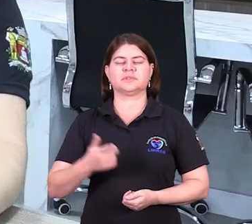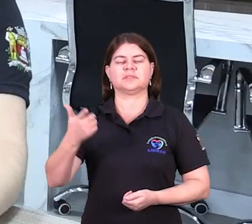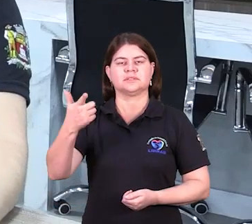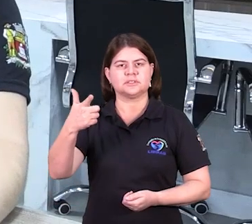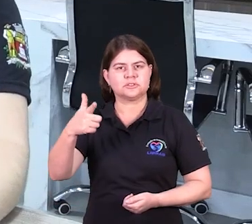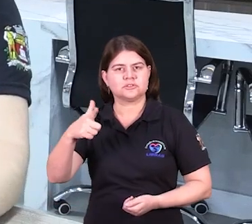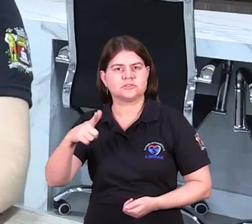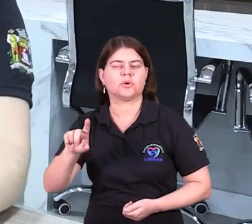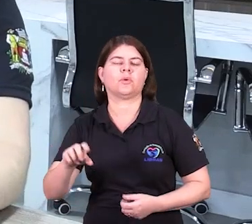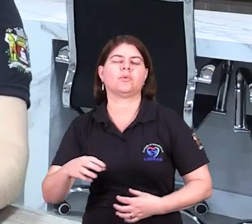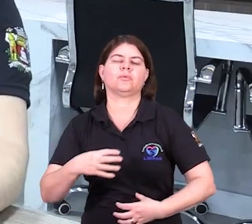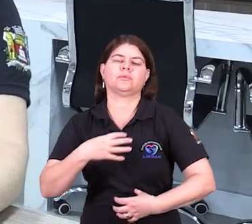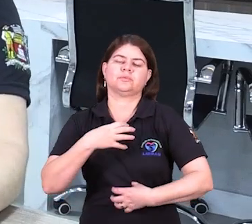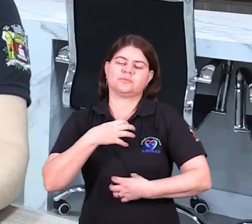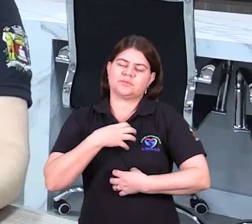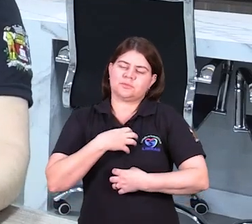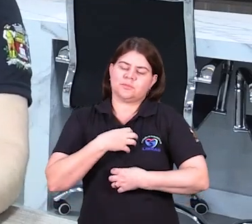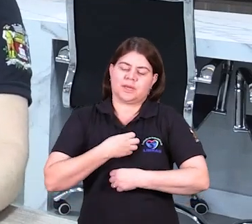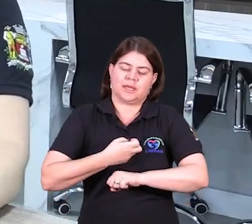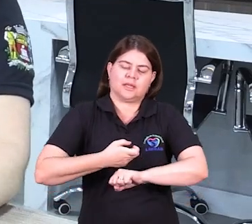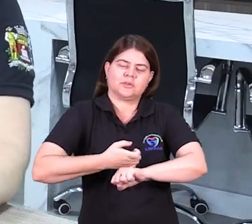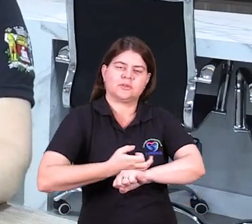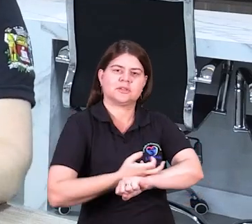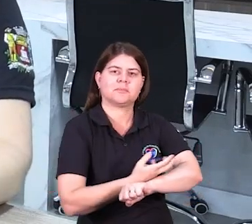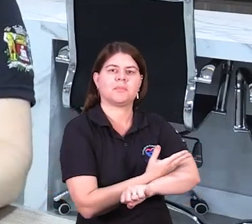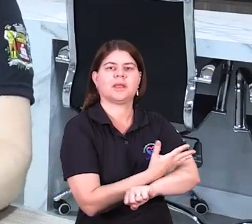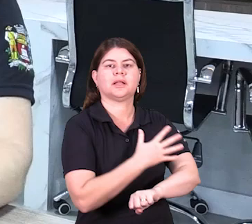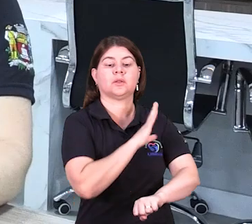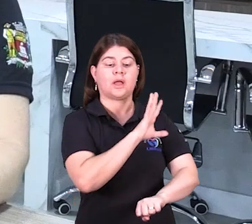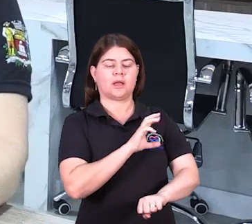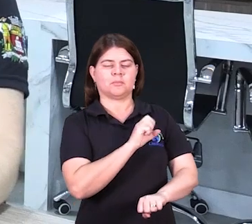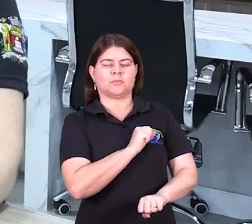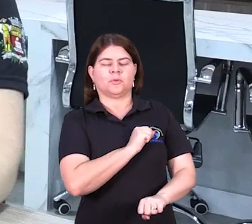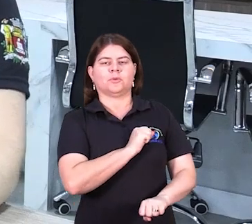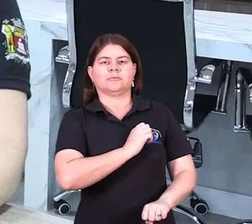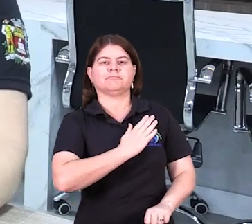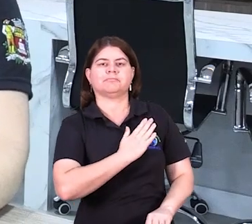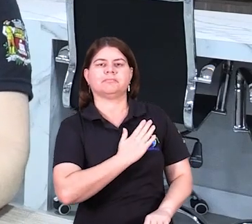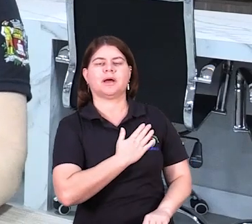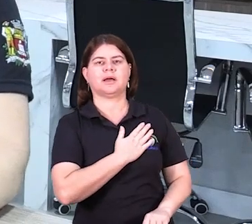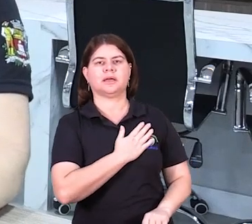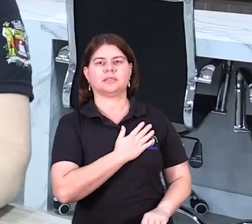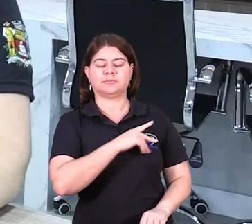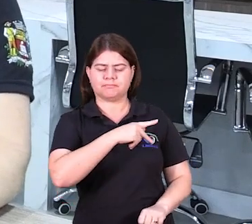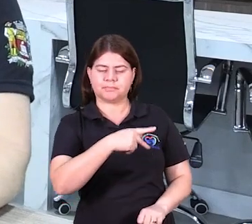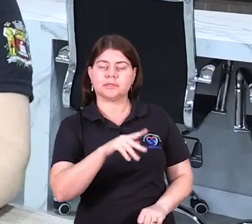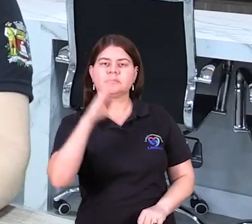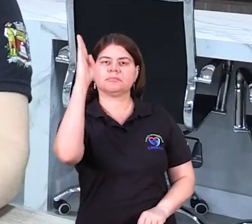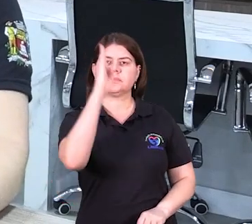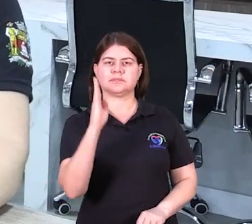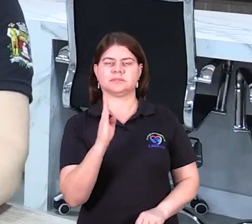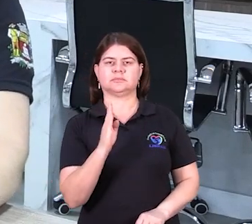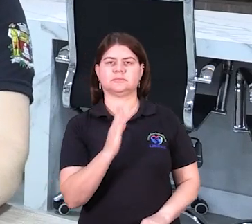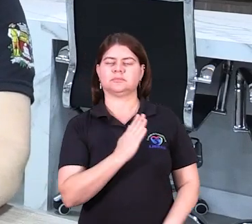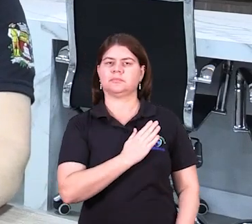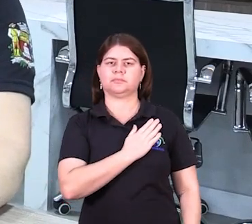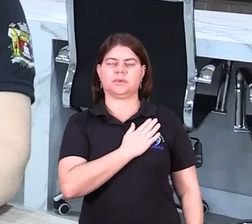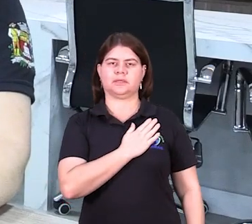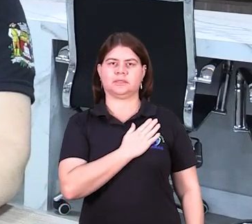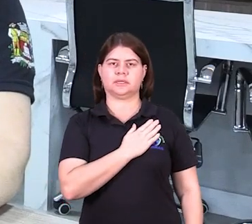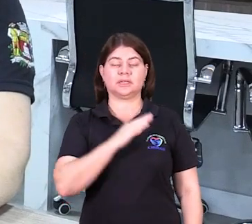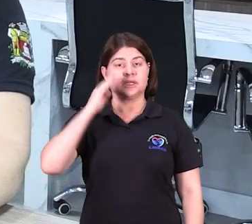Aí, mais uma vez, é aquela evocação de sentimentos de amor, de patriotismo, pela